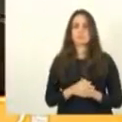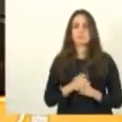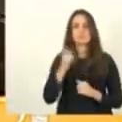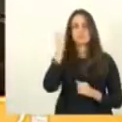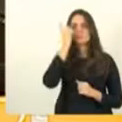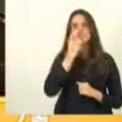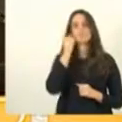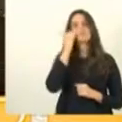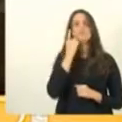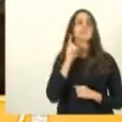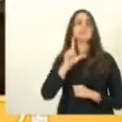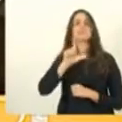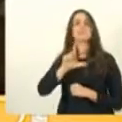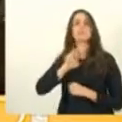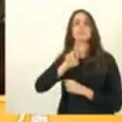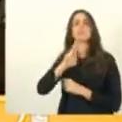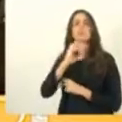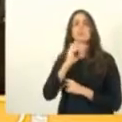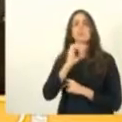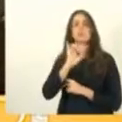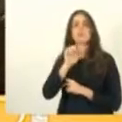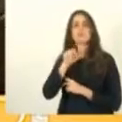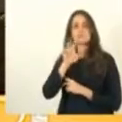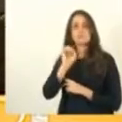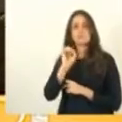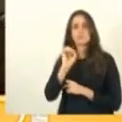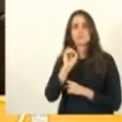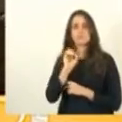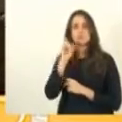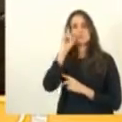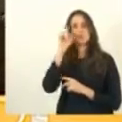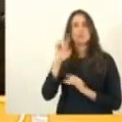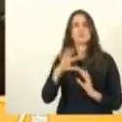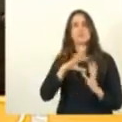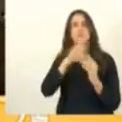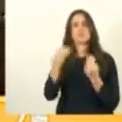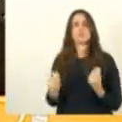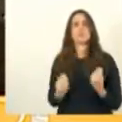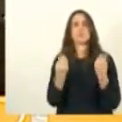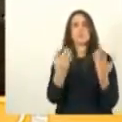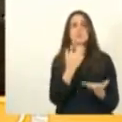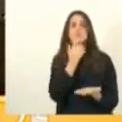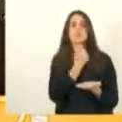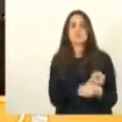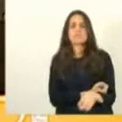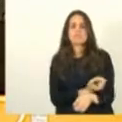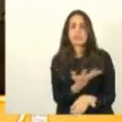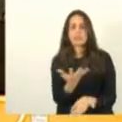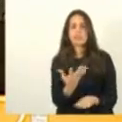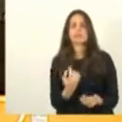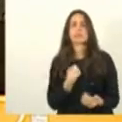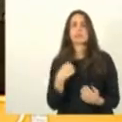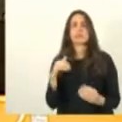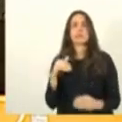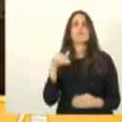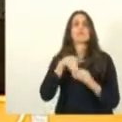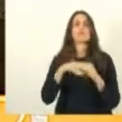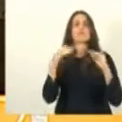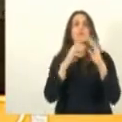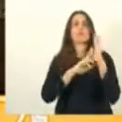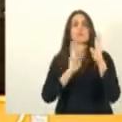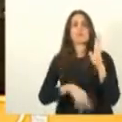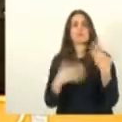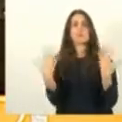Deputado Luciano Machado. No Dia Mundial do Doador de Sangue, estou com o relator e vamos doar sangue.